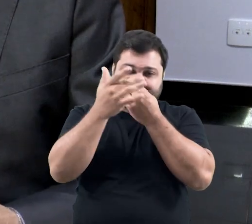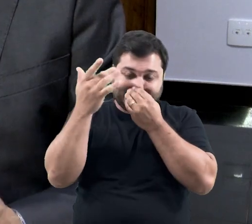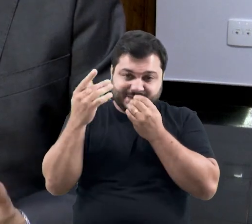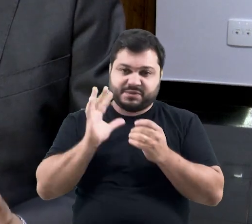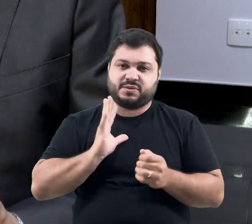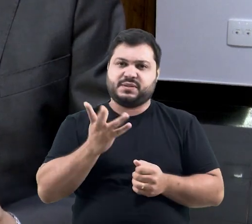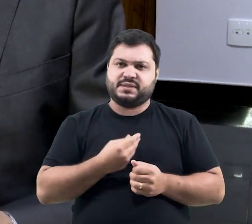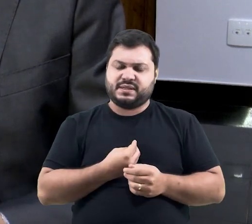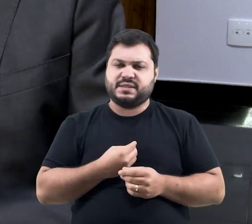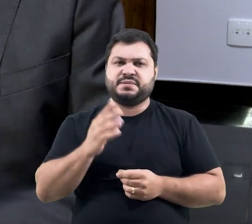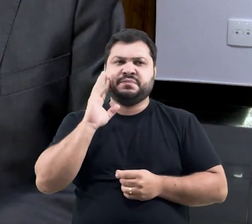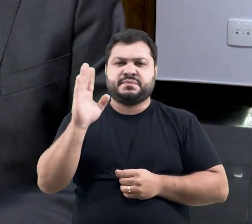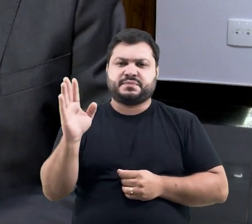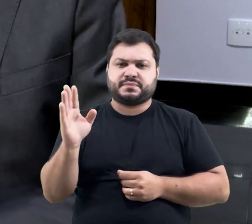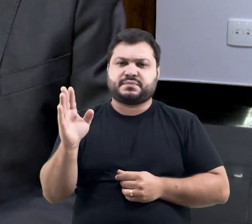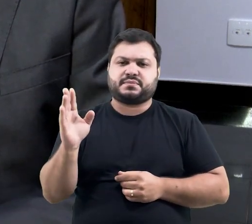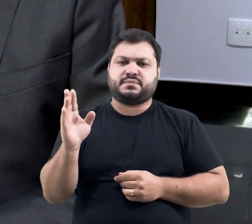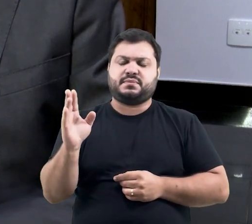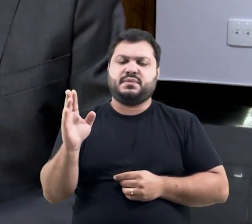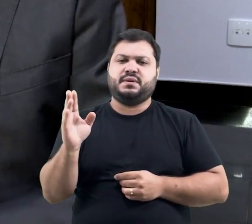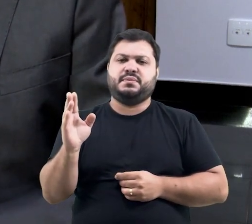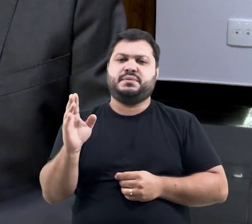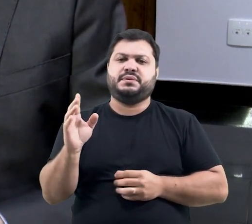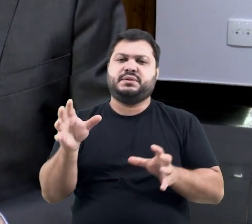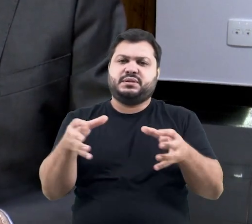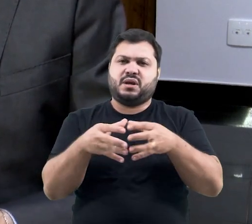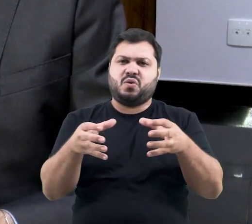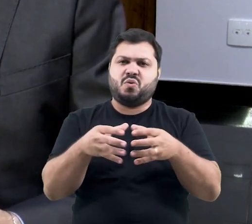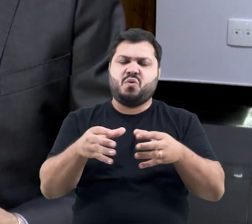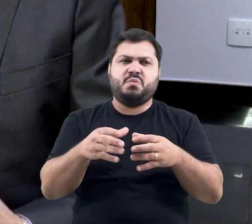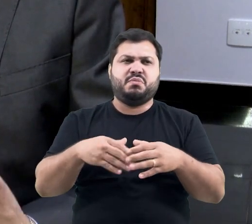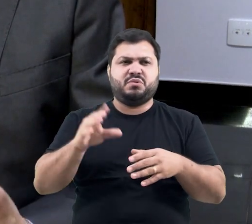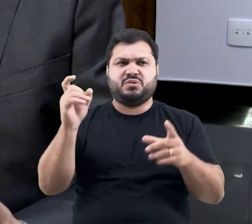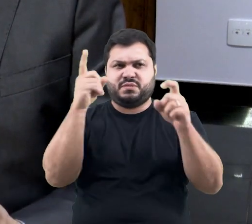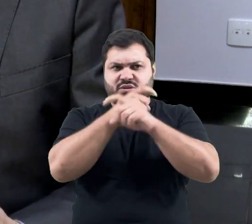das pessoas transexuais, principalmente, que são um grupo muito marginalizado